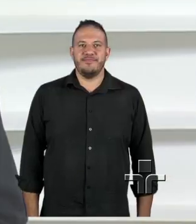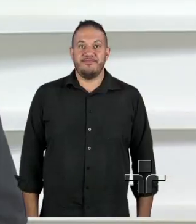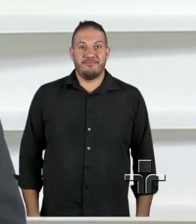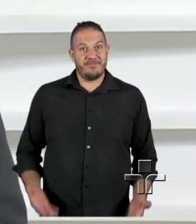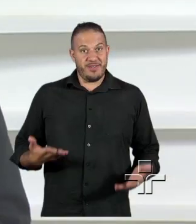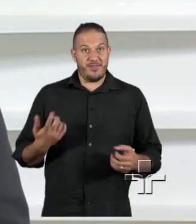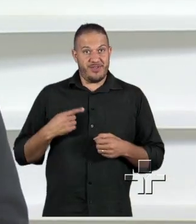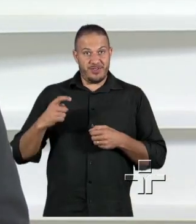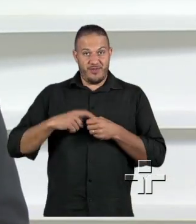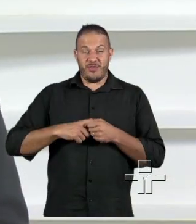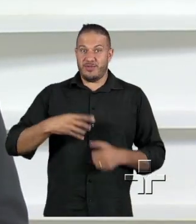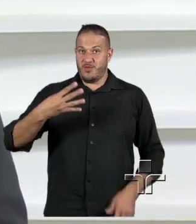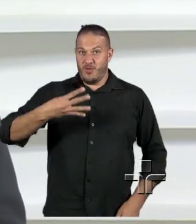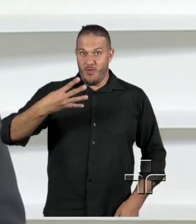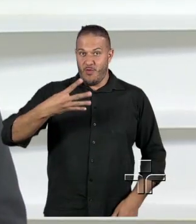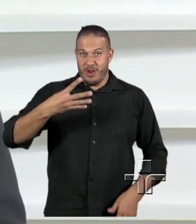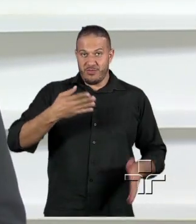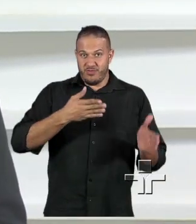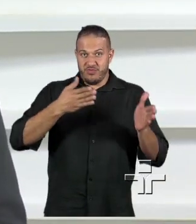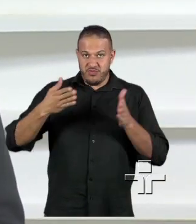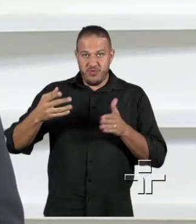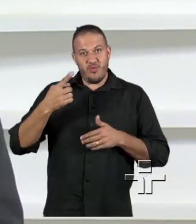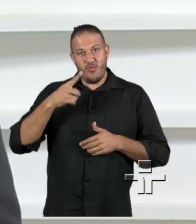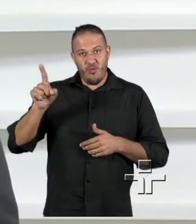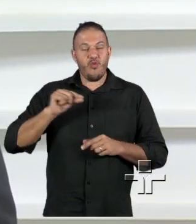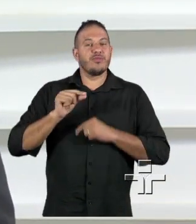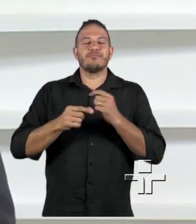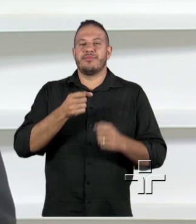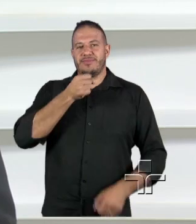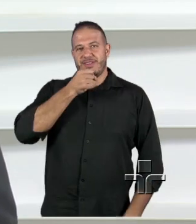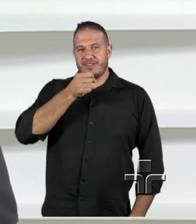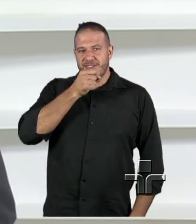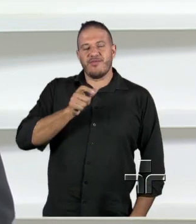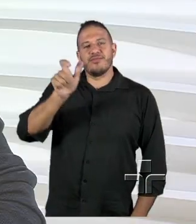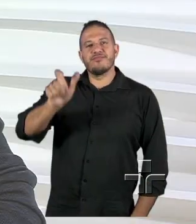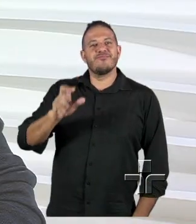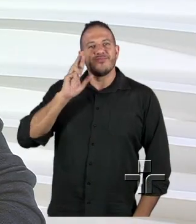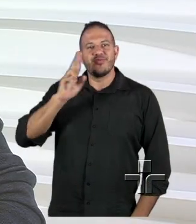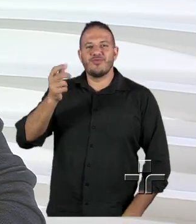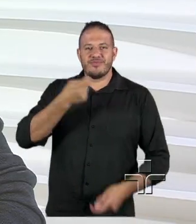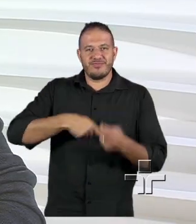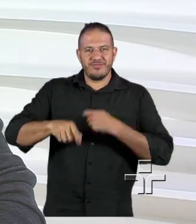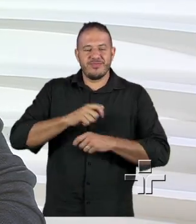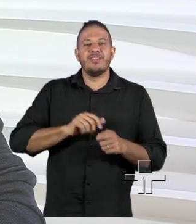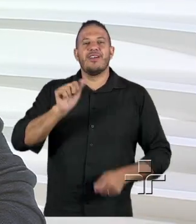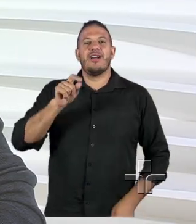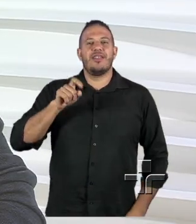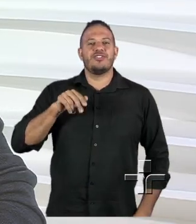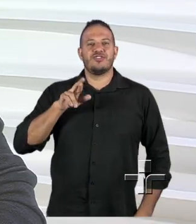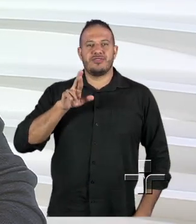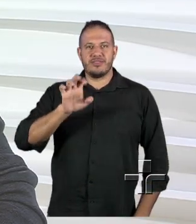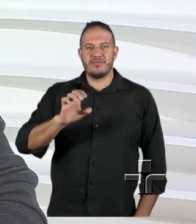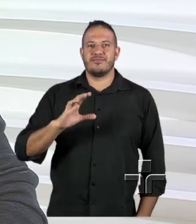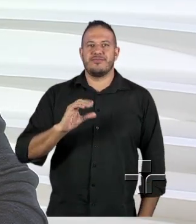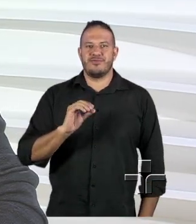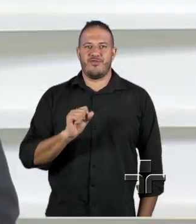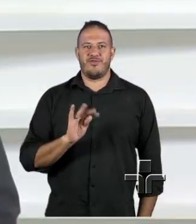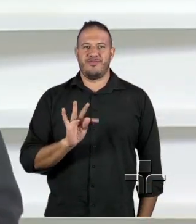Estamos de volta para o quarto e último bloco da entrevista com o empresário Alexandre